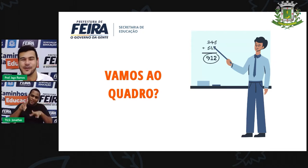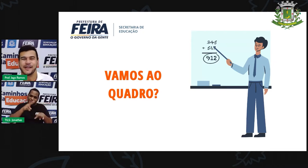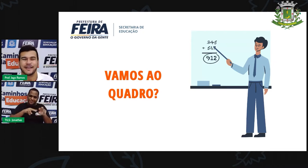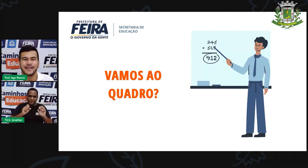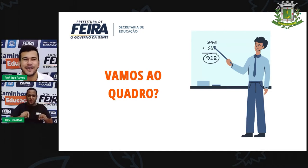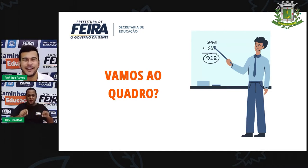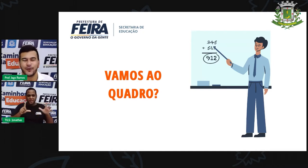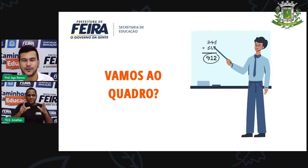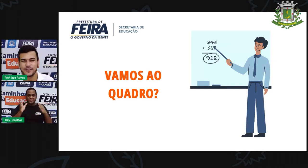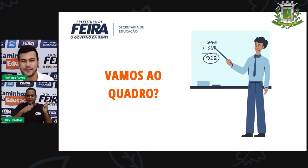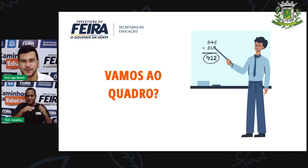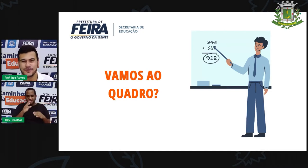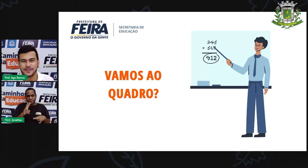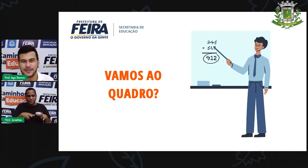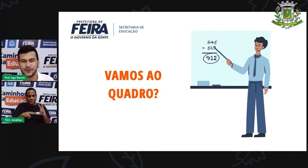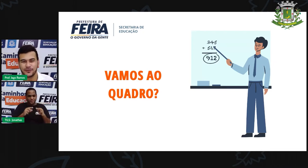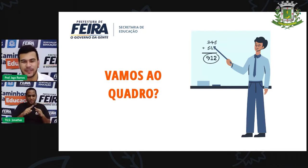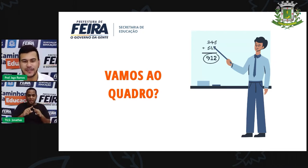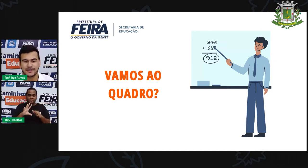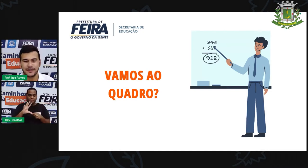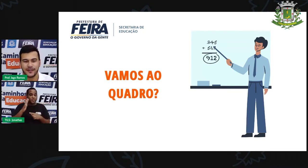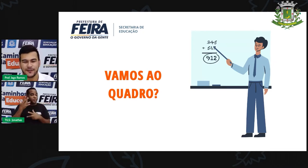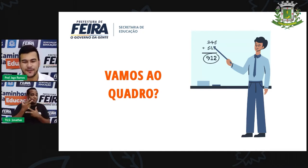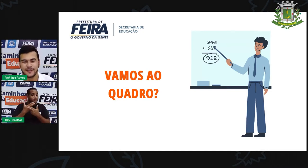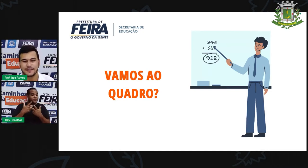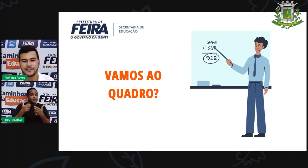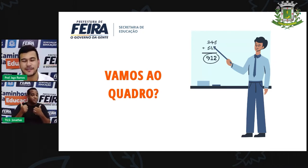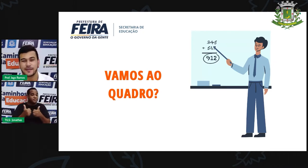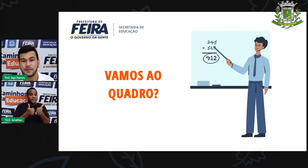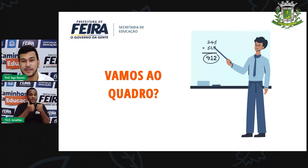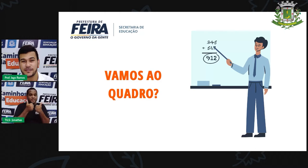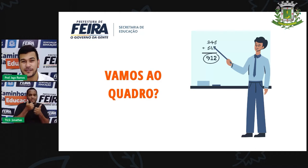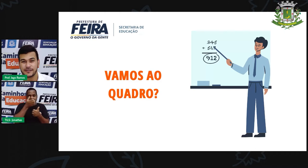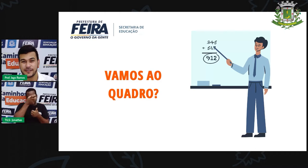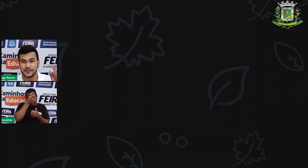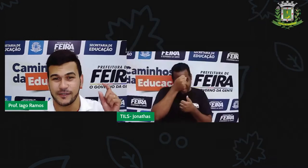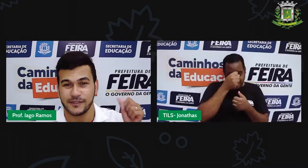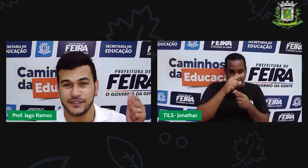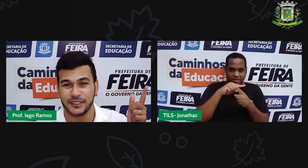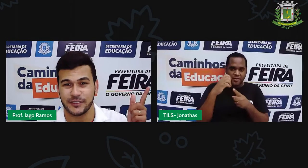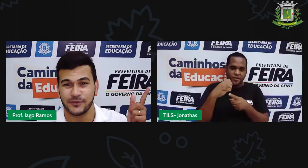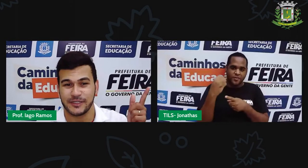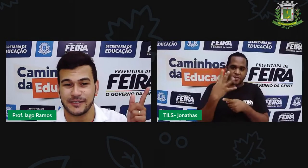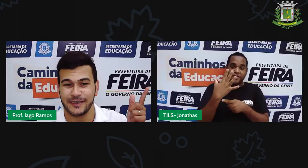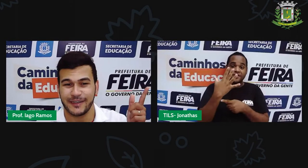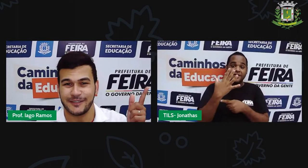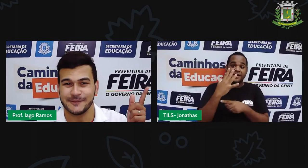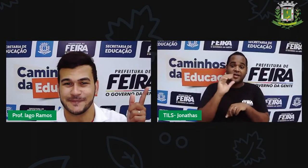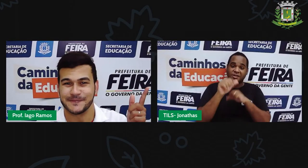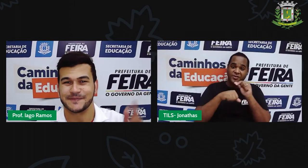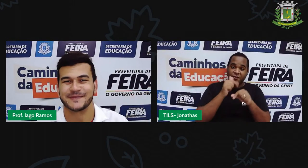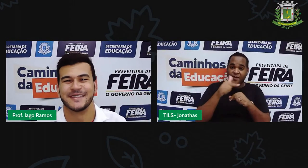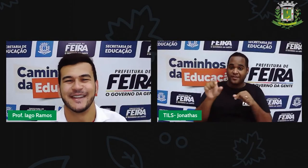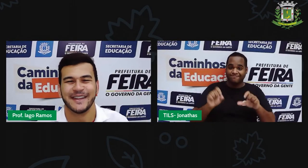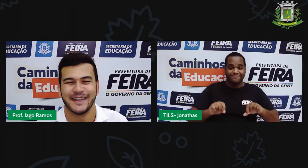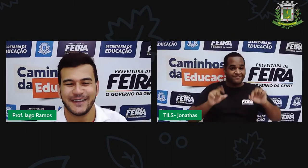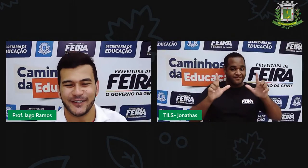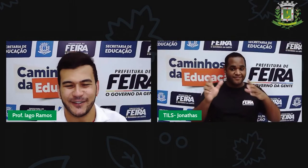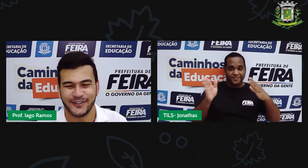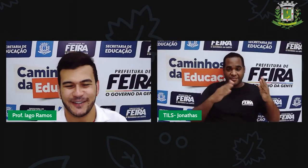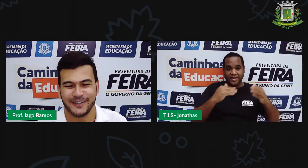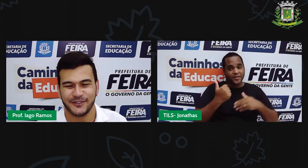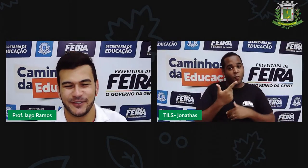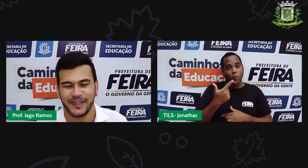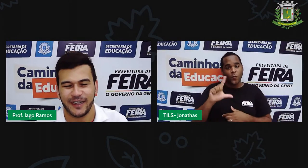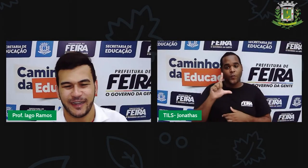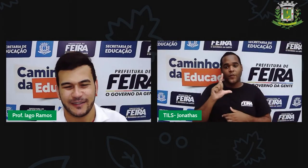que é onde as coisas acontecem, fazendo essa mágicasinha, tirando essa tela e